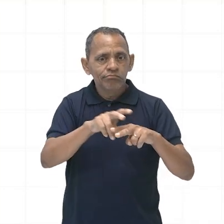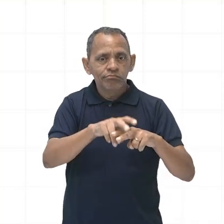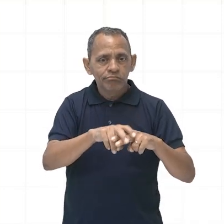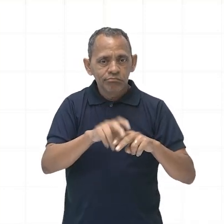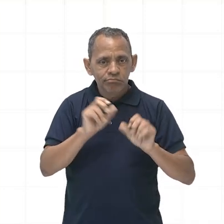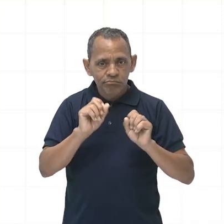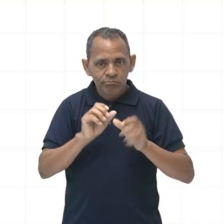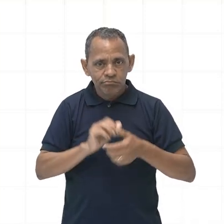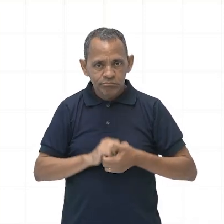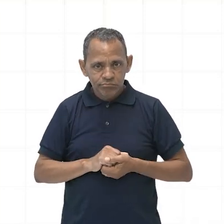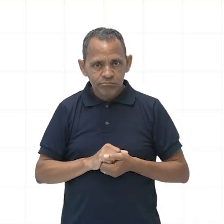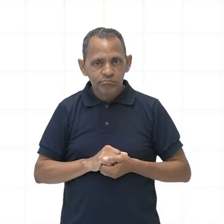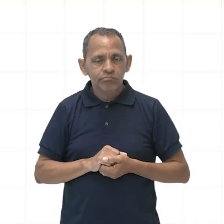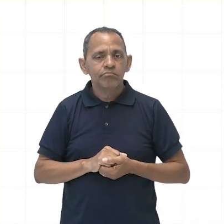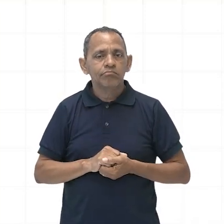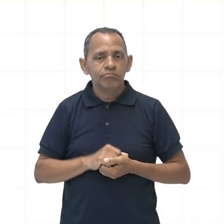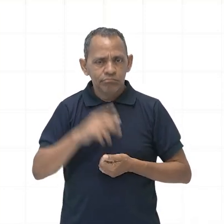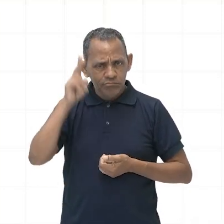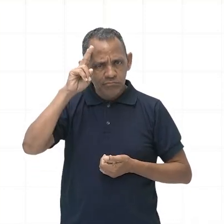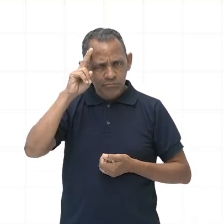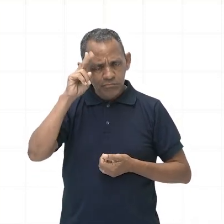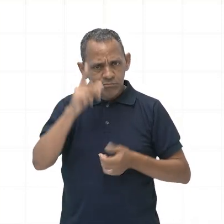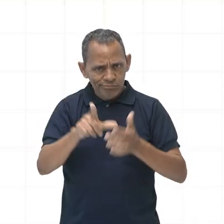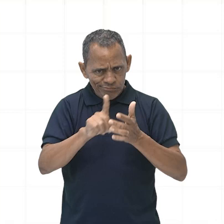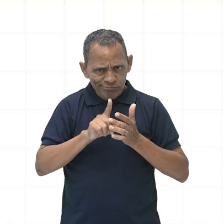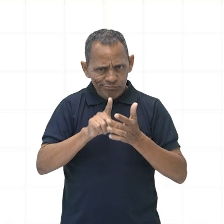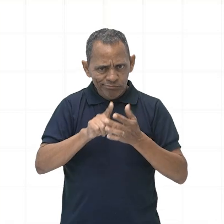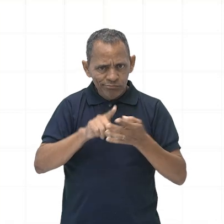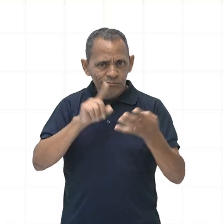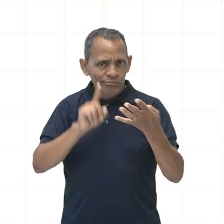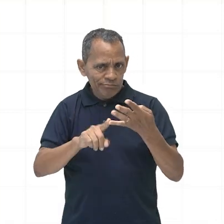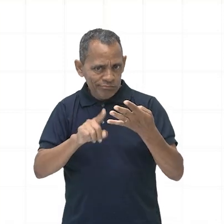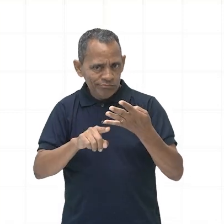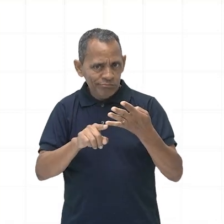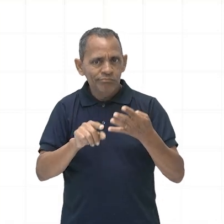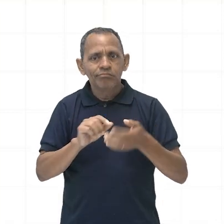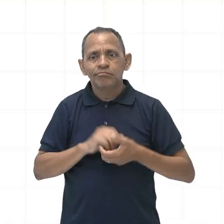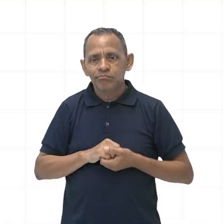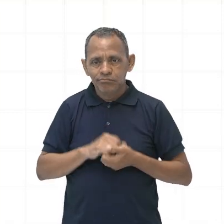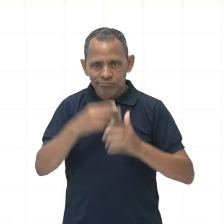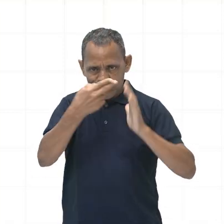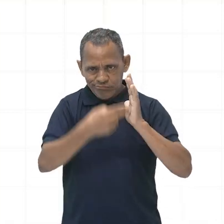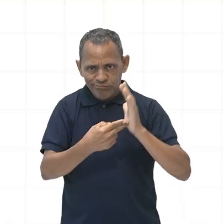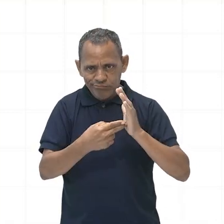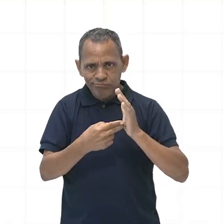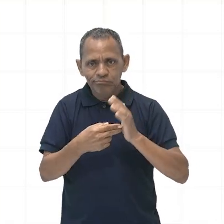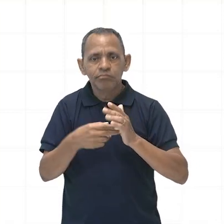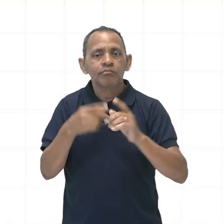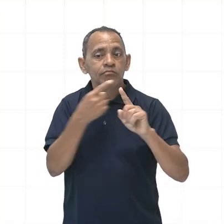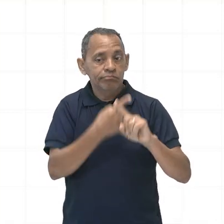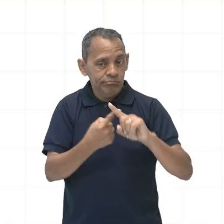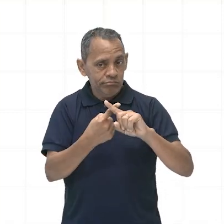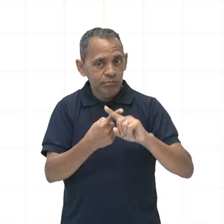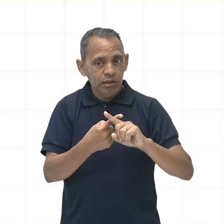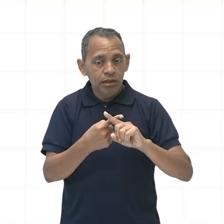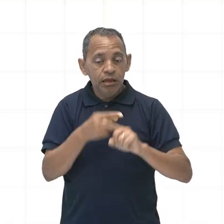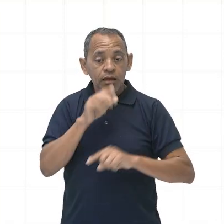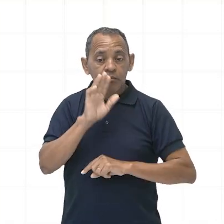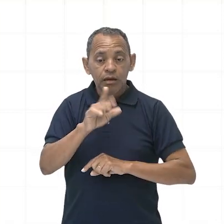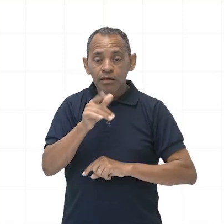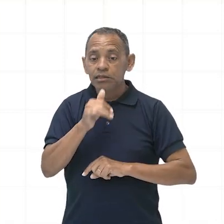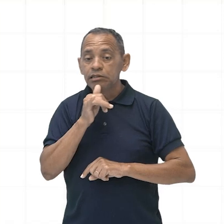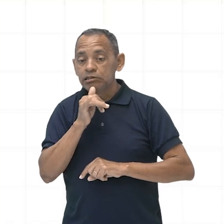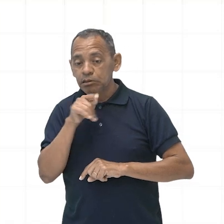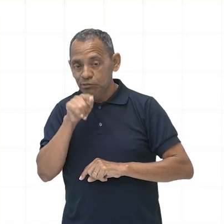Na propriedade 4, elas estavam sendo multiplicadas e aqui elas estão sendo divididas. Então, nós temos A dividido